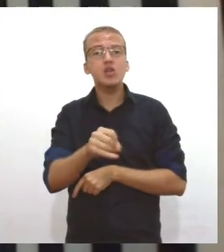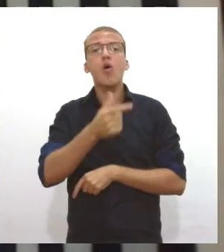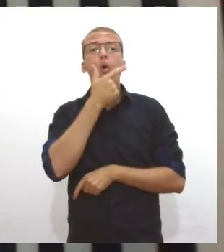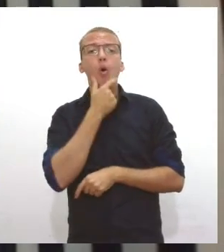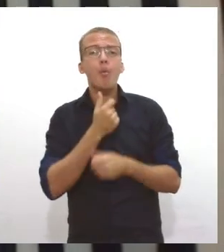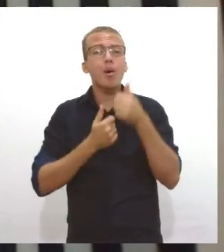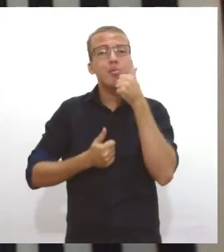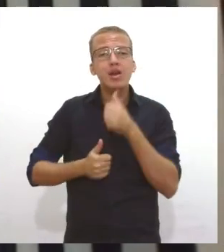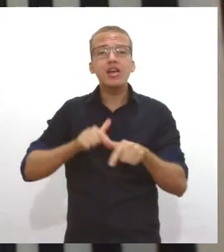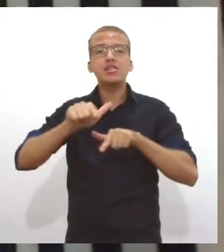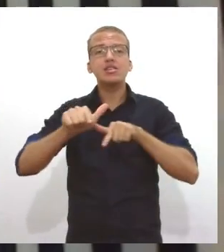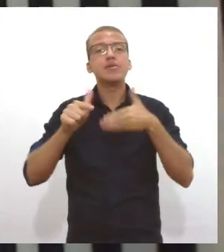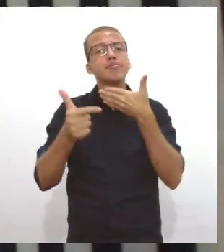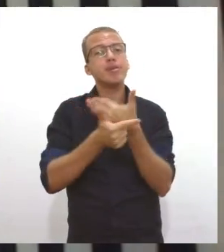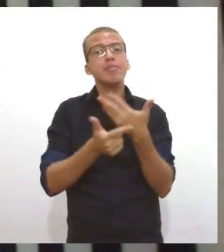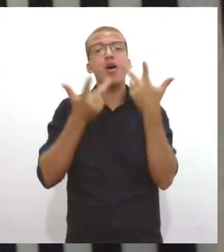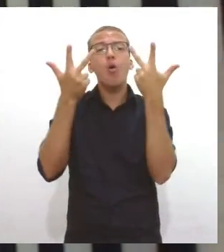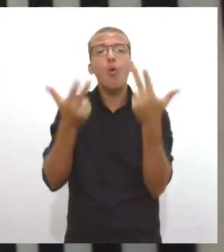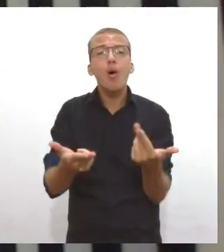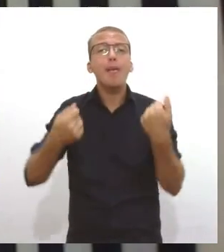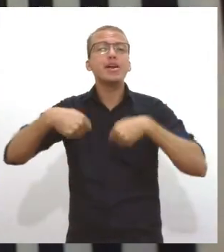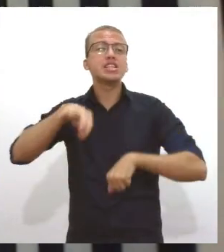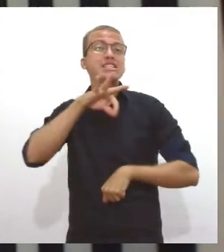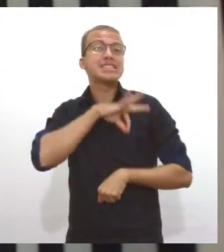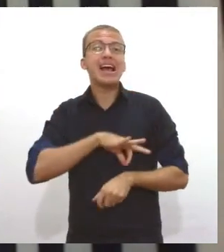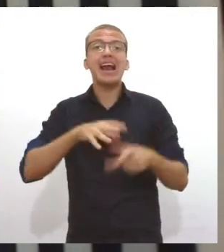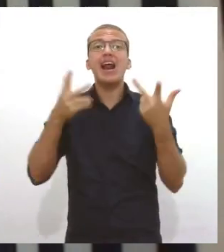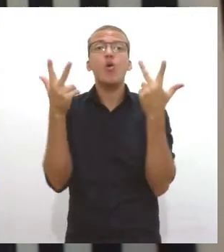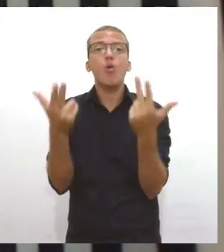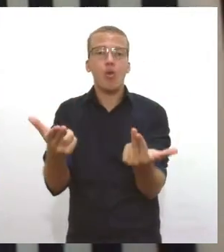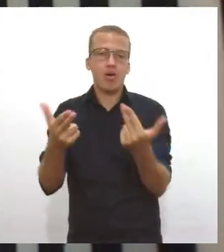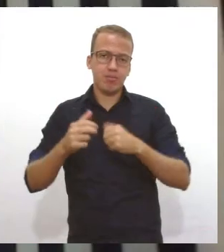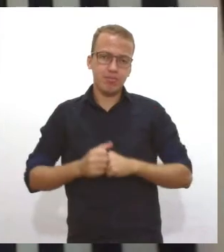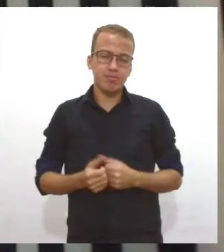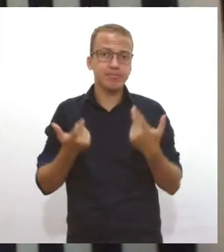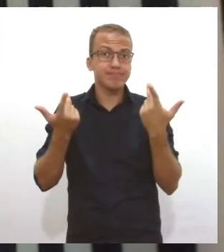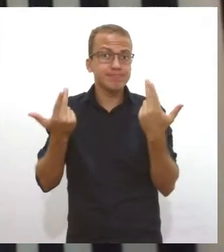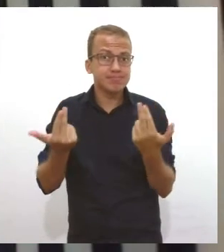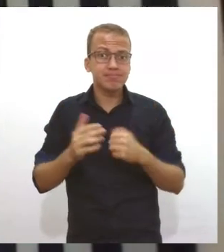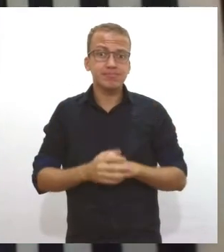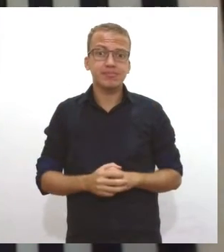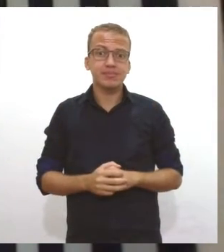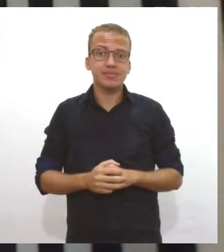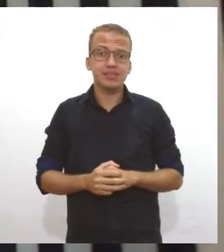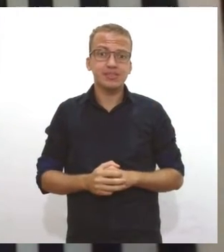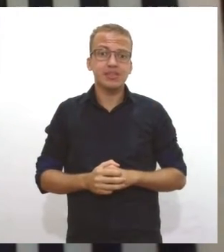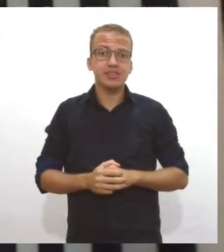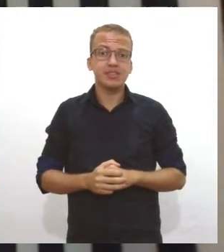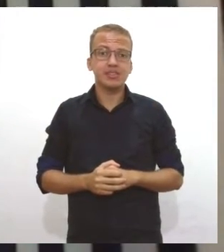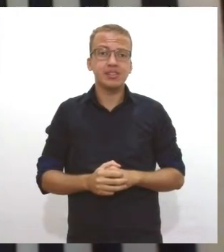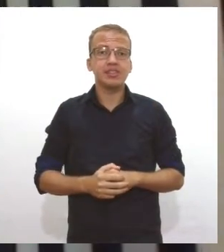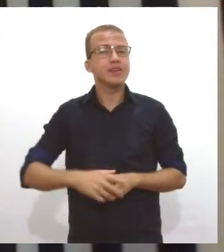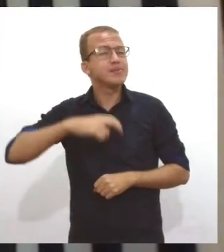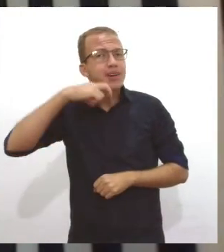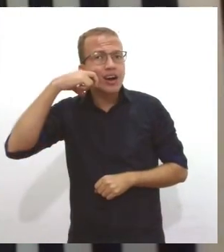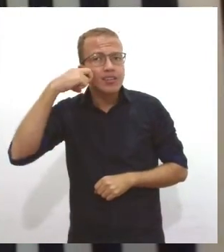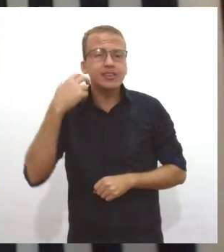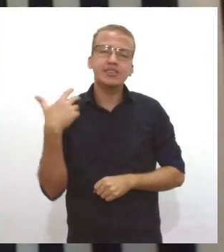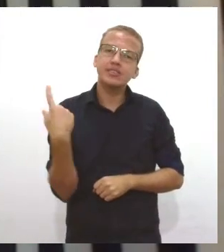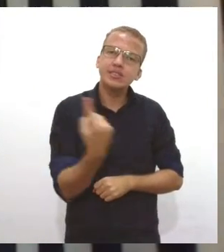mesma tarefa ele tem que receber salários iguais Claro vergonhoso para a gente